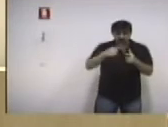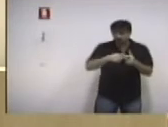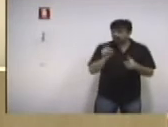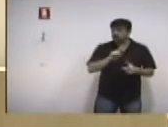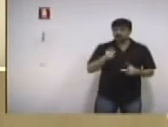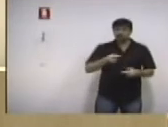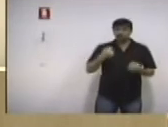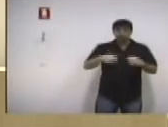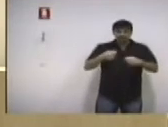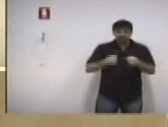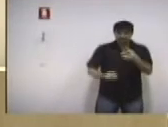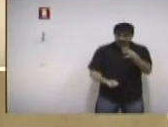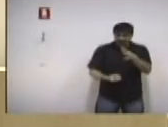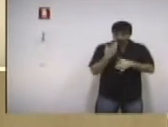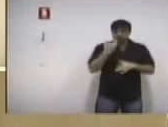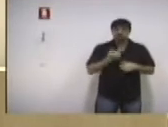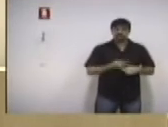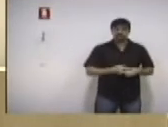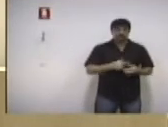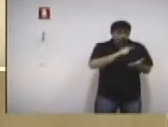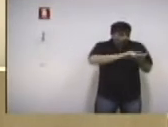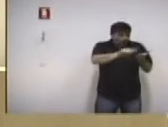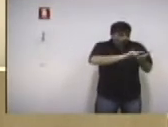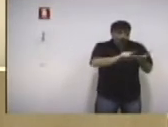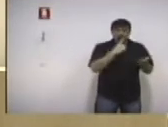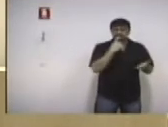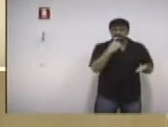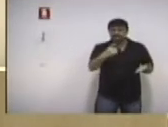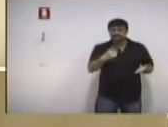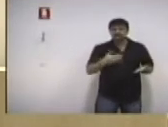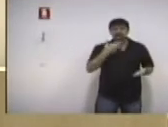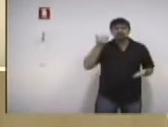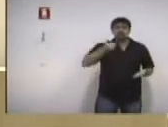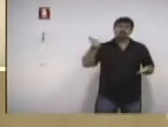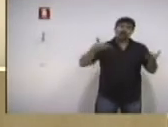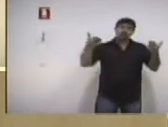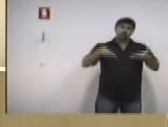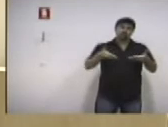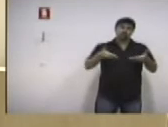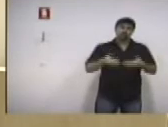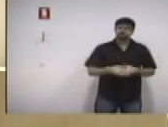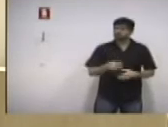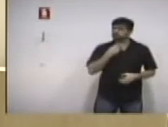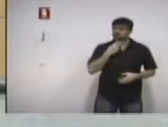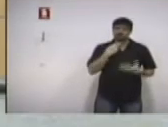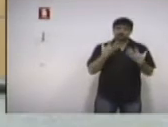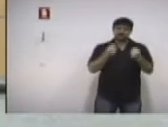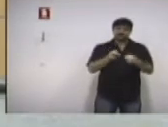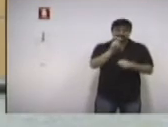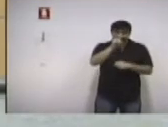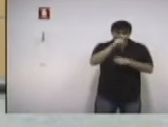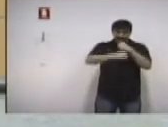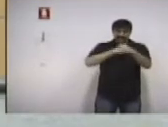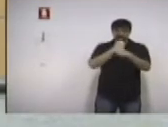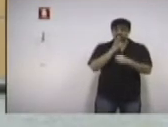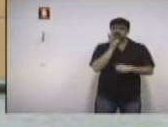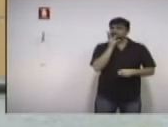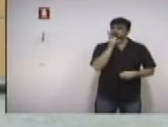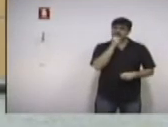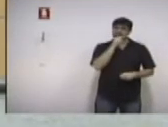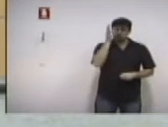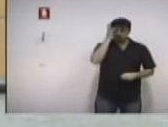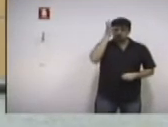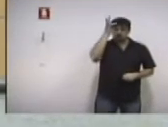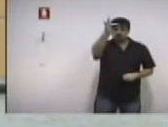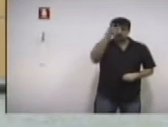voto é desfavorável faltado nesses argumentos levantados E aí o vereador